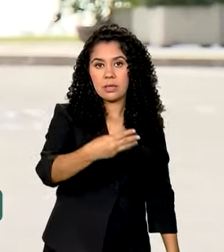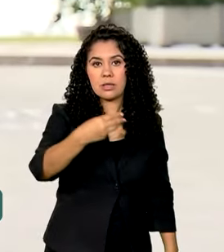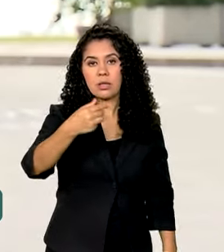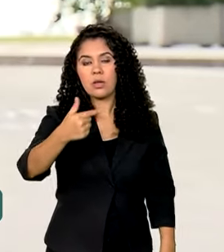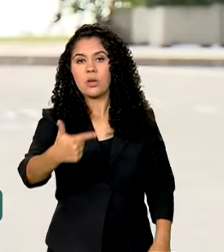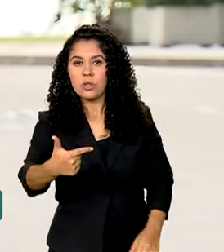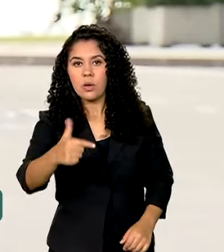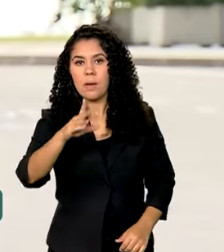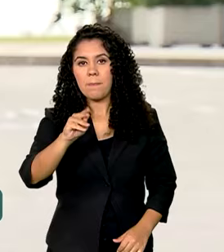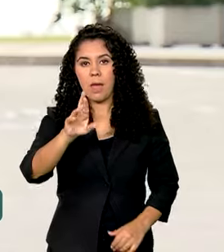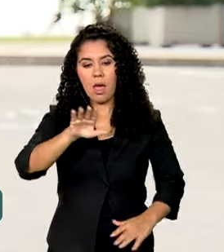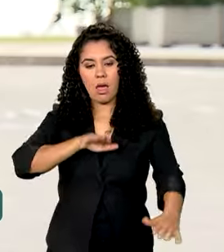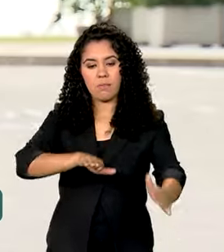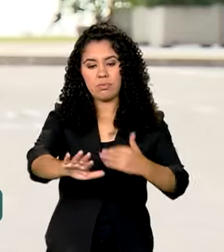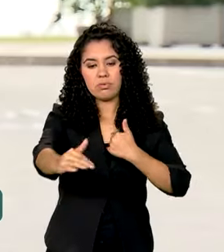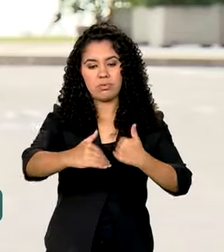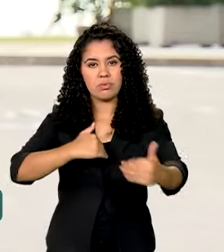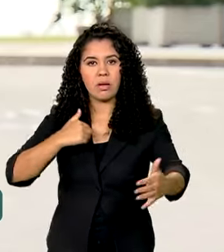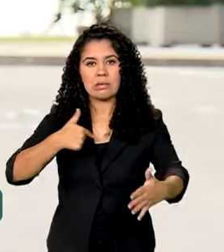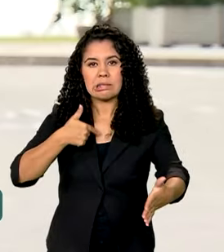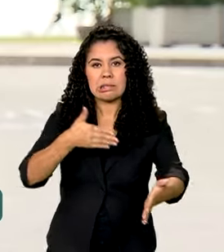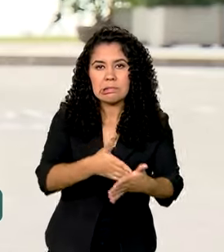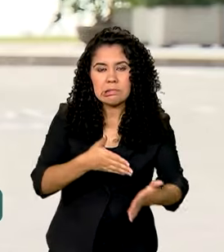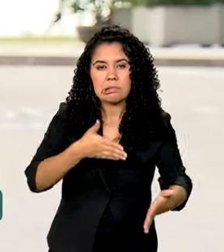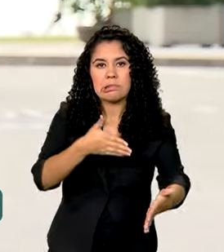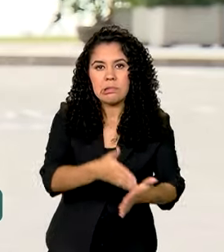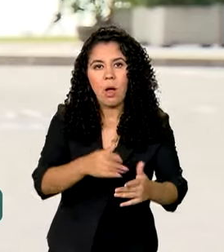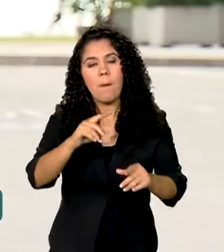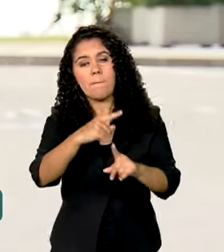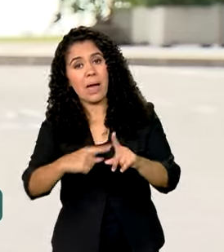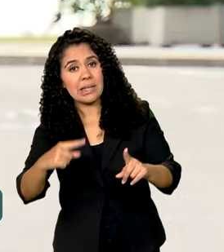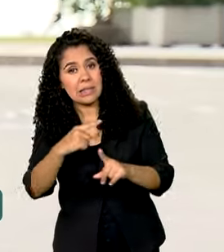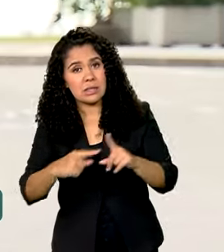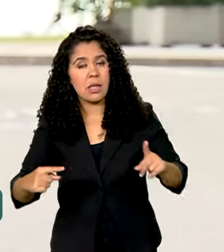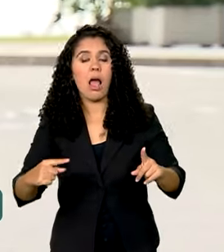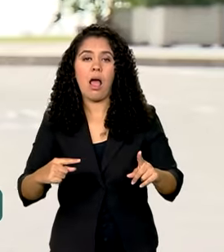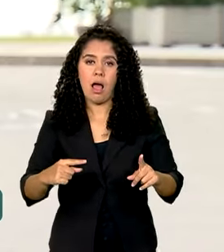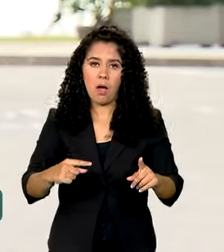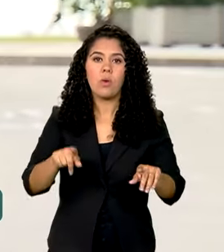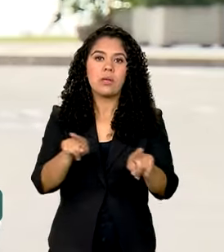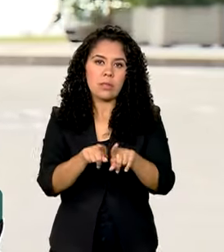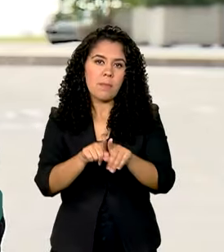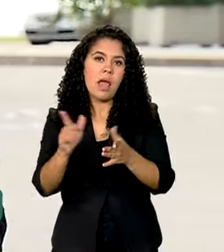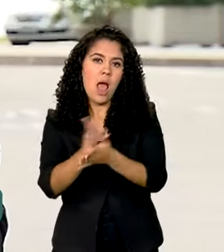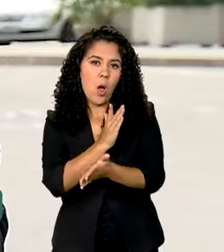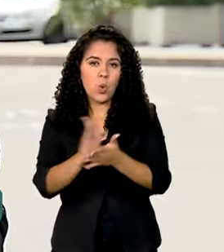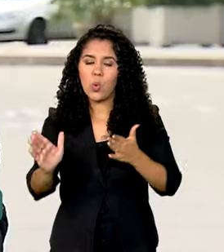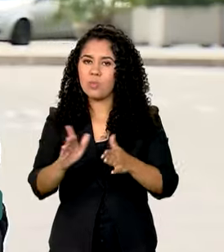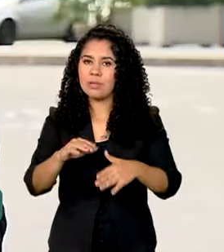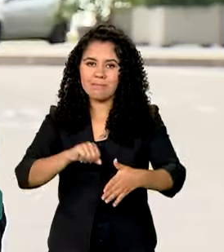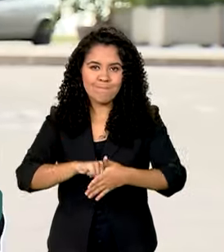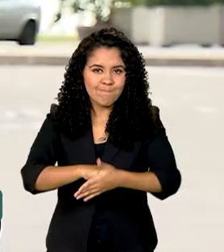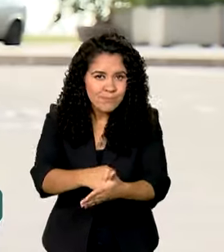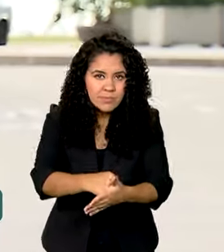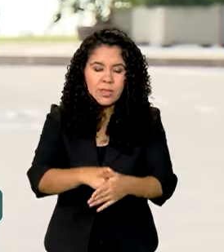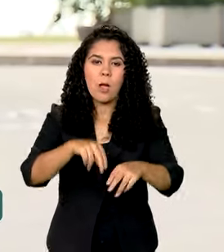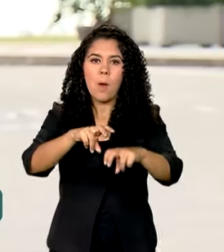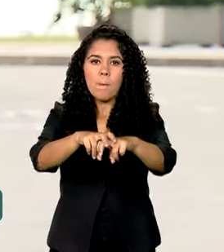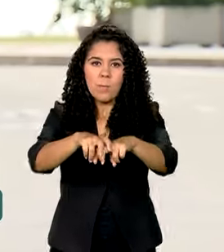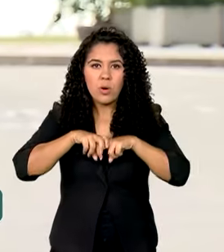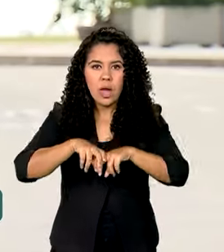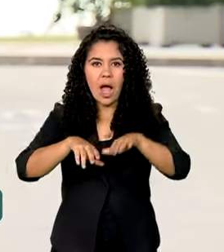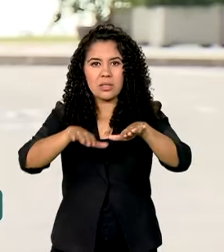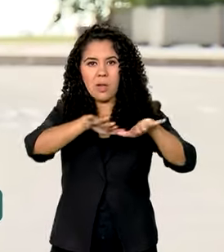de rodovias federais com interdições parciais ou totais. Em boa parte desses trechos, o bloqueio é por conta de quedas